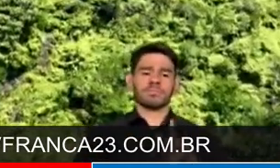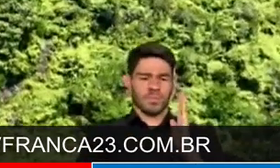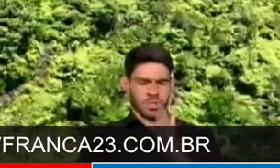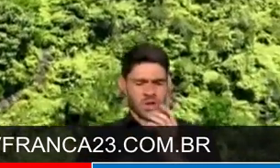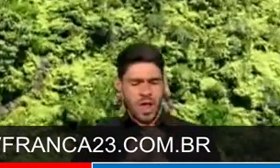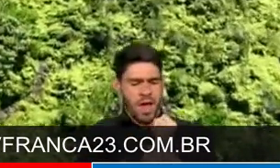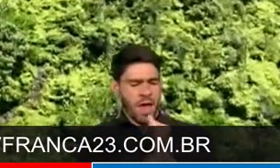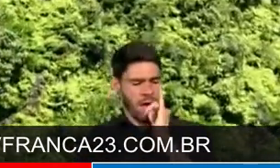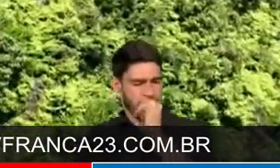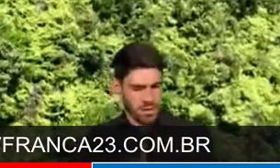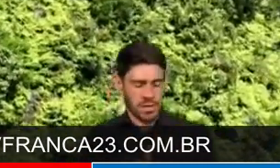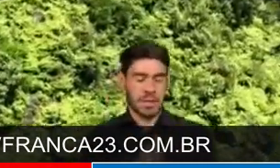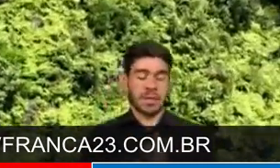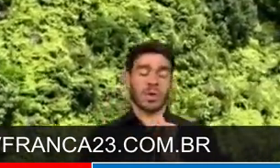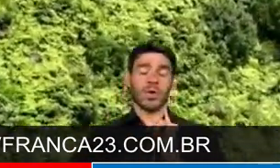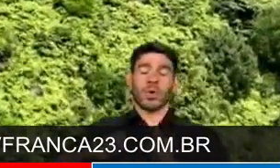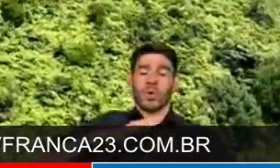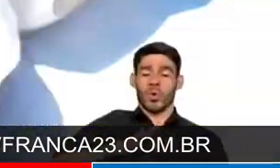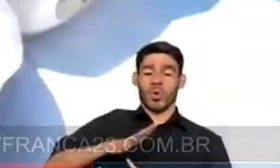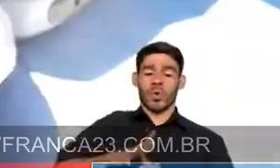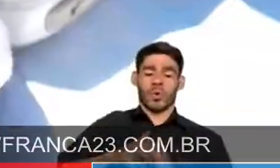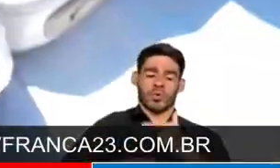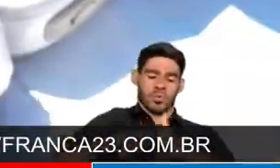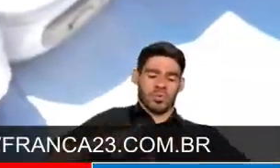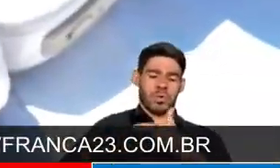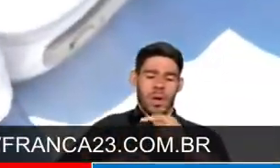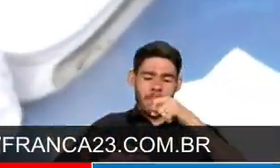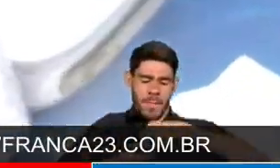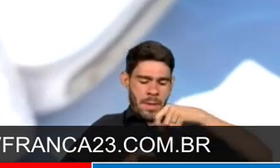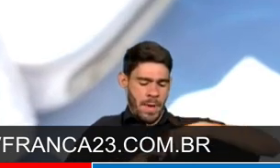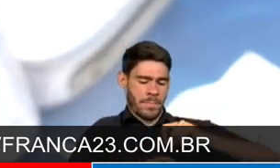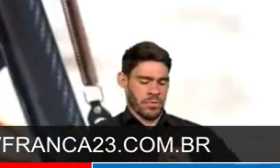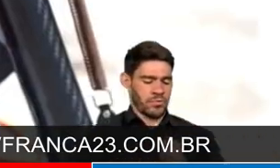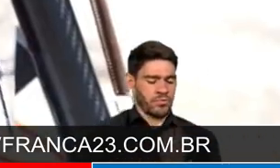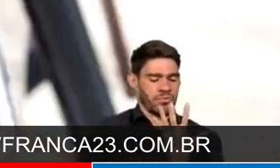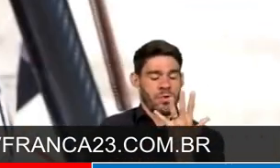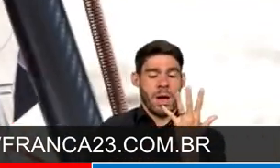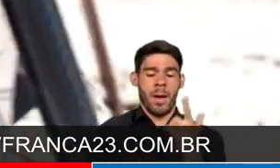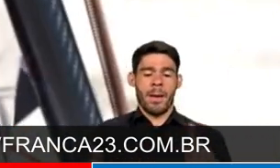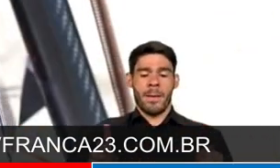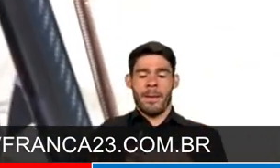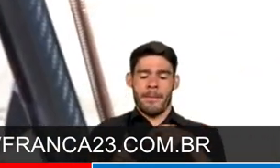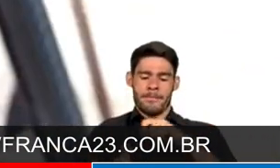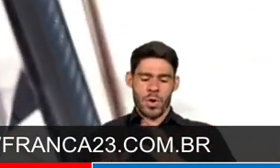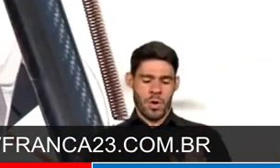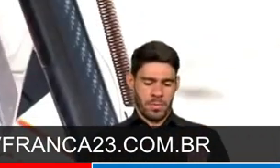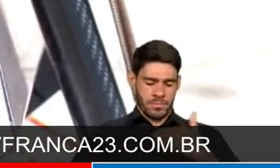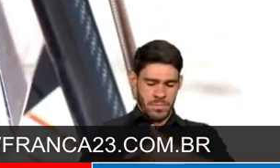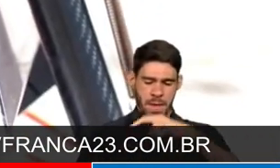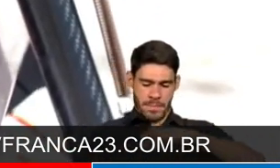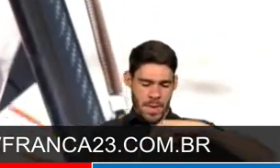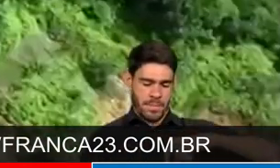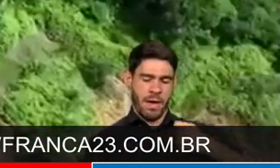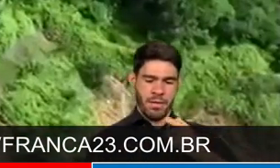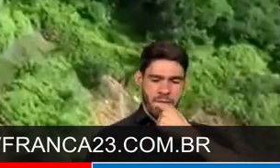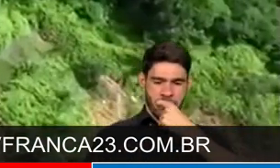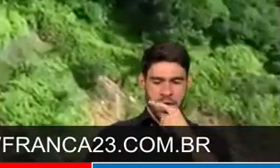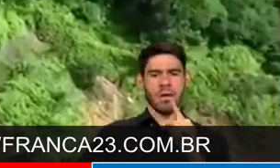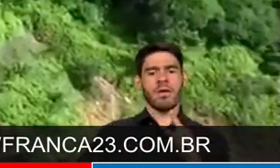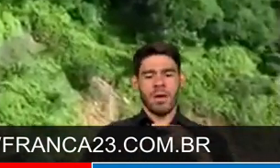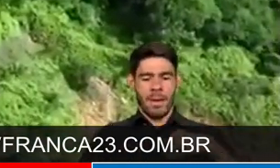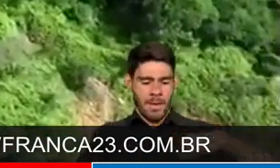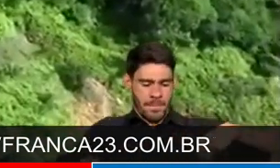O Instituto atua no reflorestamento com sementes nativas dentro de cápsulas de medicação que